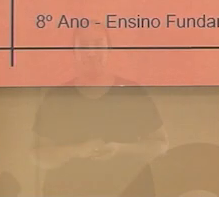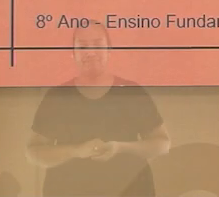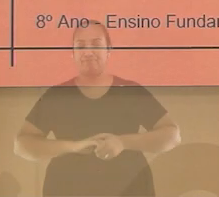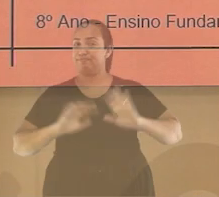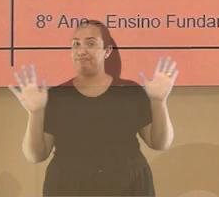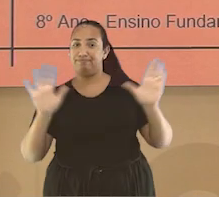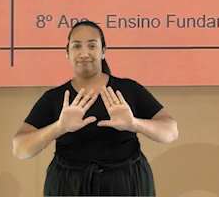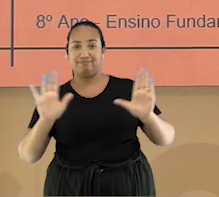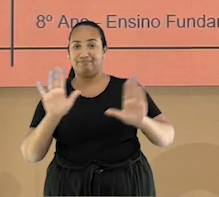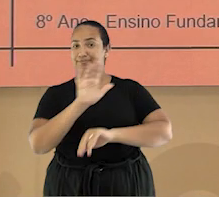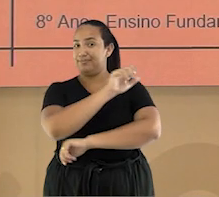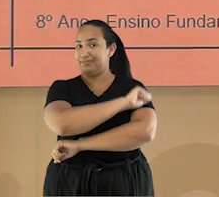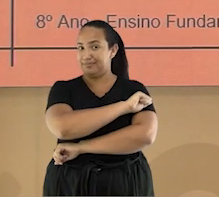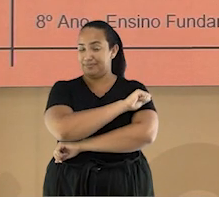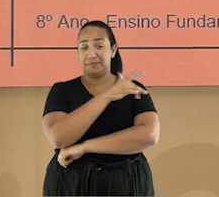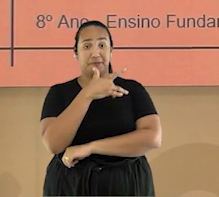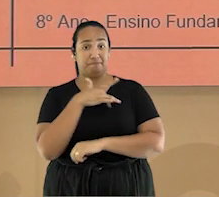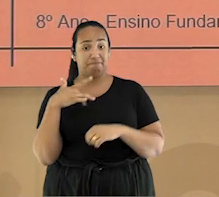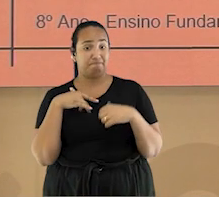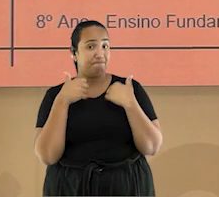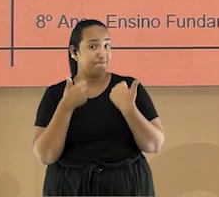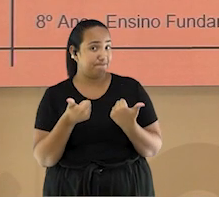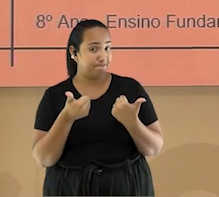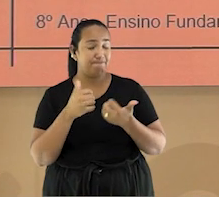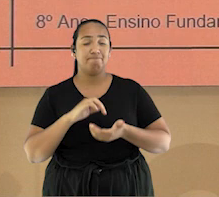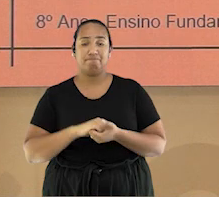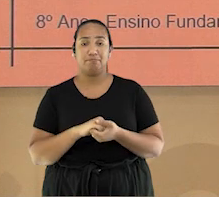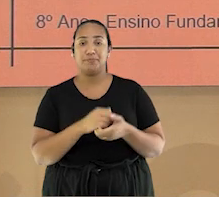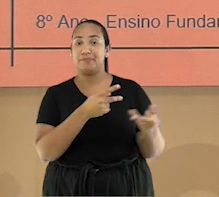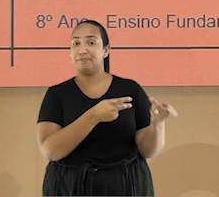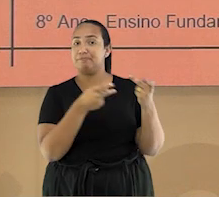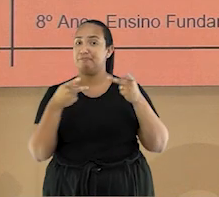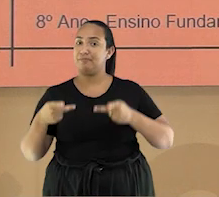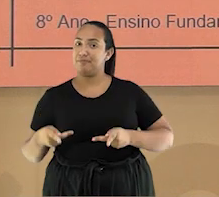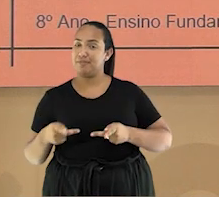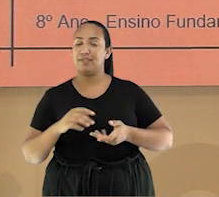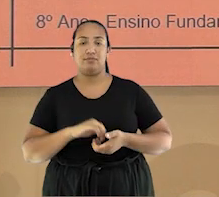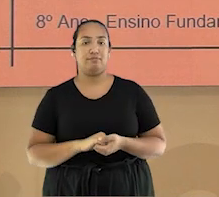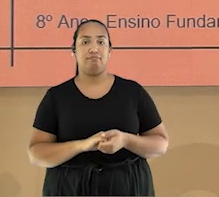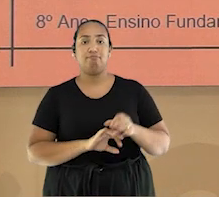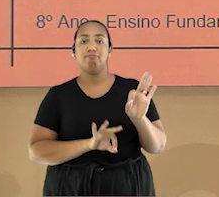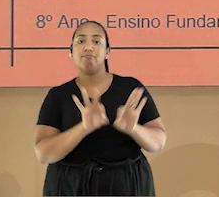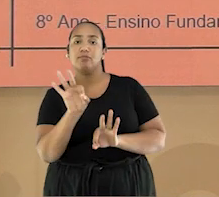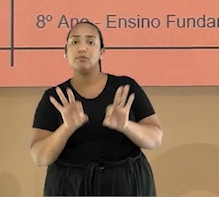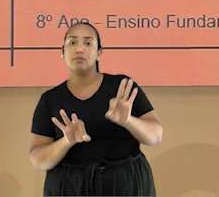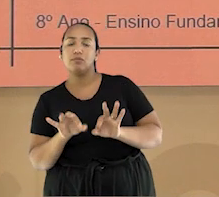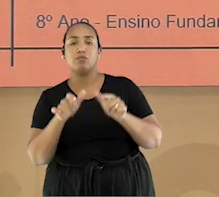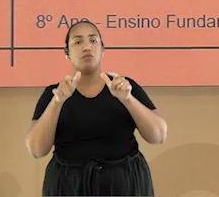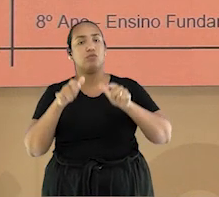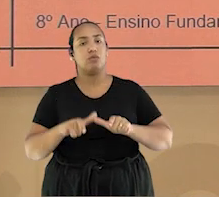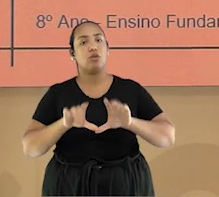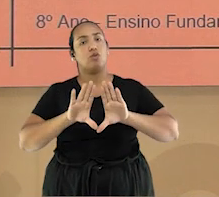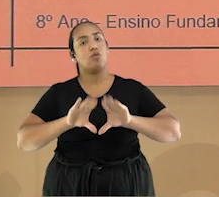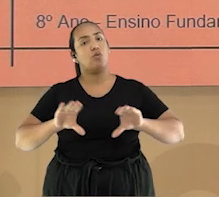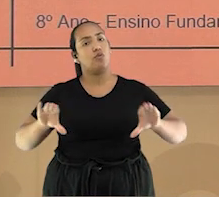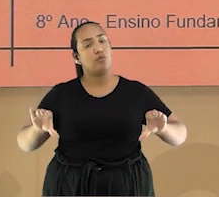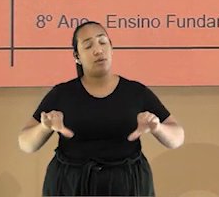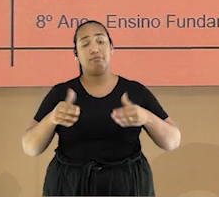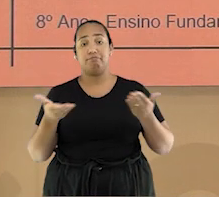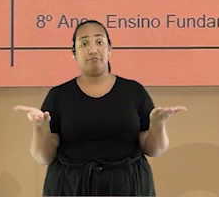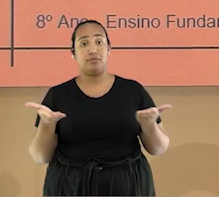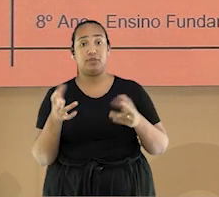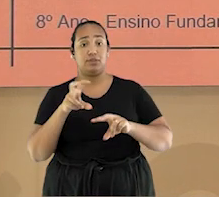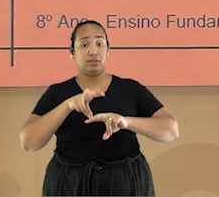Olá, estudantes! Tudo bem? Sejam bem-vindos. Arrasta a poltrona, a sua cadeira, se acomode no seu